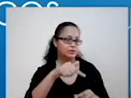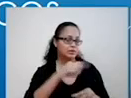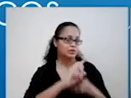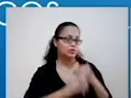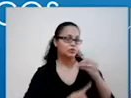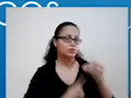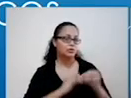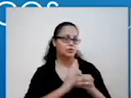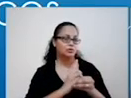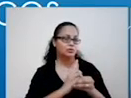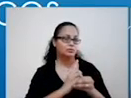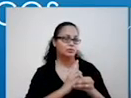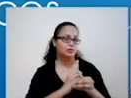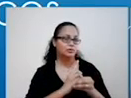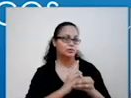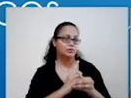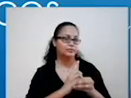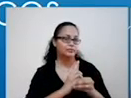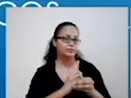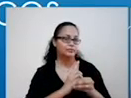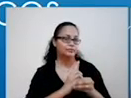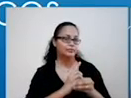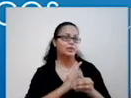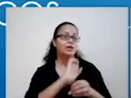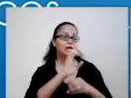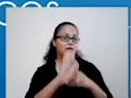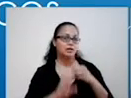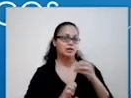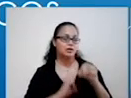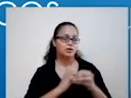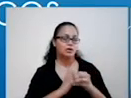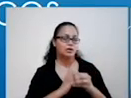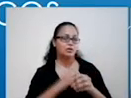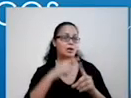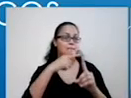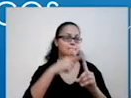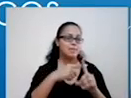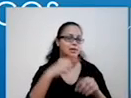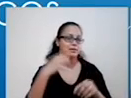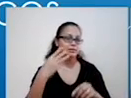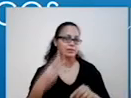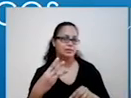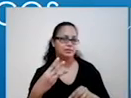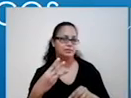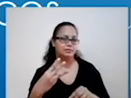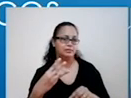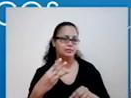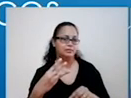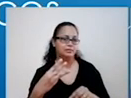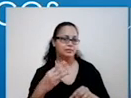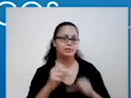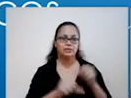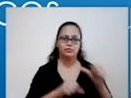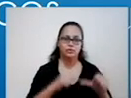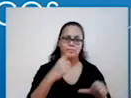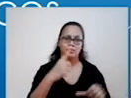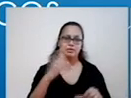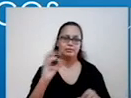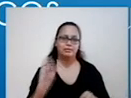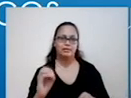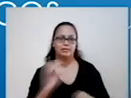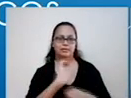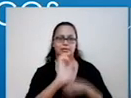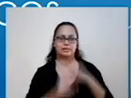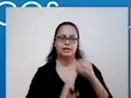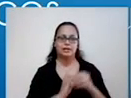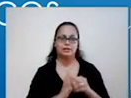atômico dele, que corresponde ao número de elétrons, mais 3, que dariam 10 elétrons. No segundo exemplo, nós